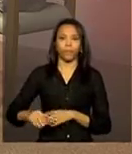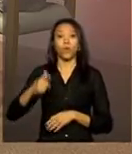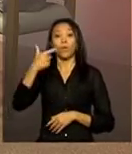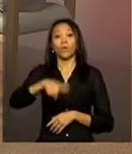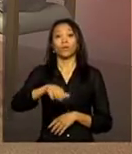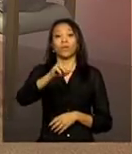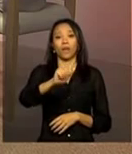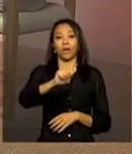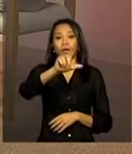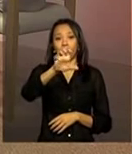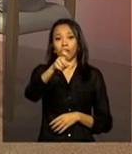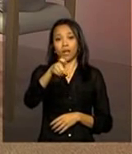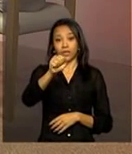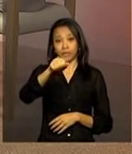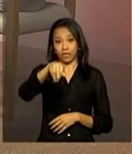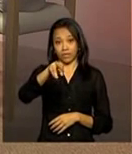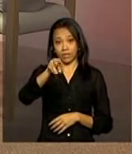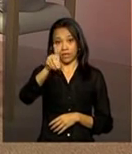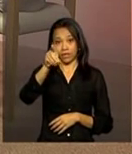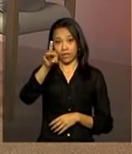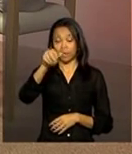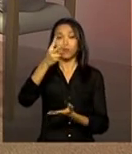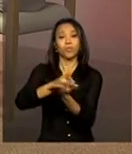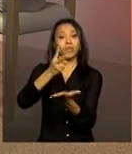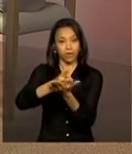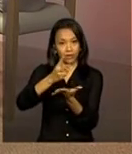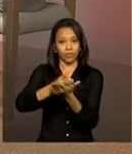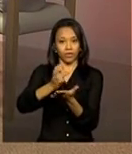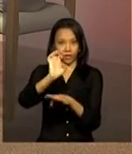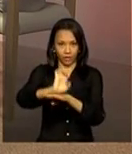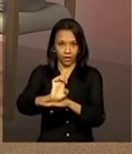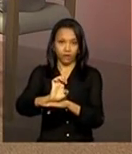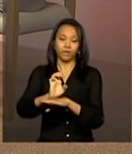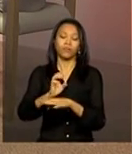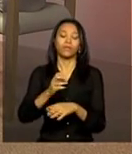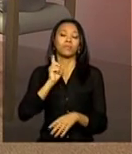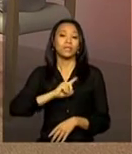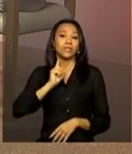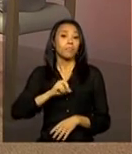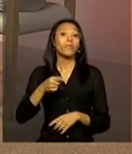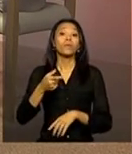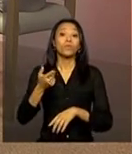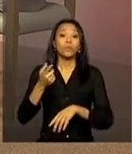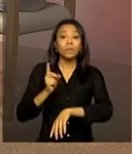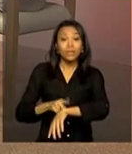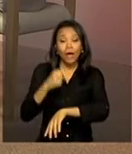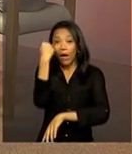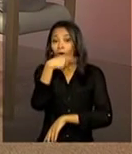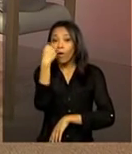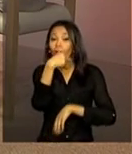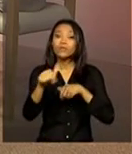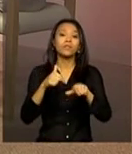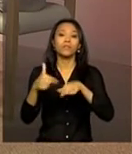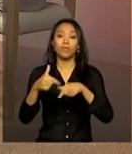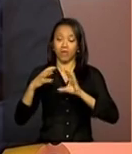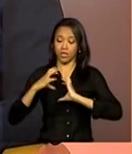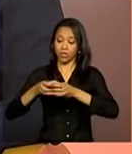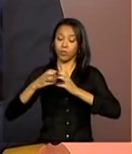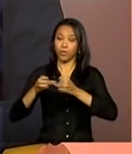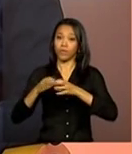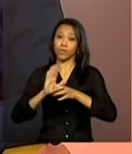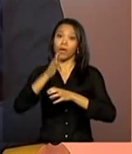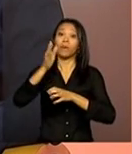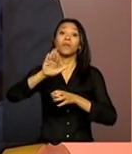de Patos de Minas Minas Gerais pergunta qual é a carga horária da equipe volante e o que fazer quando a carga horária do